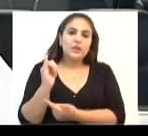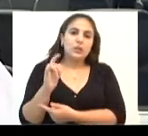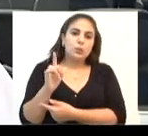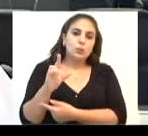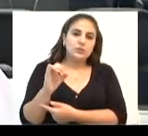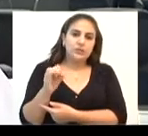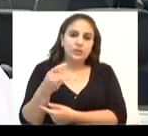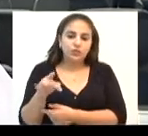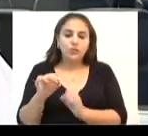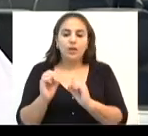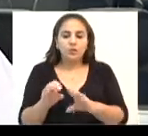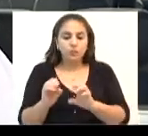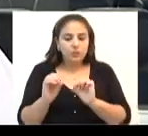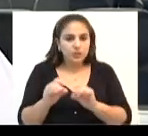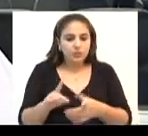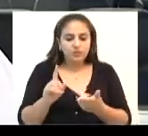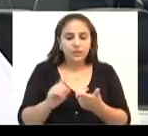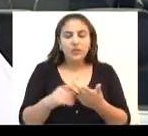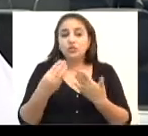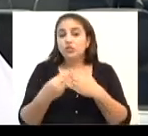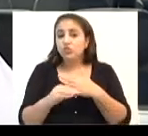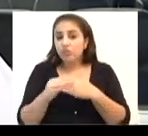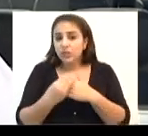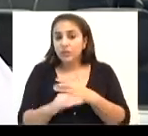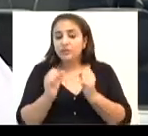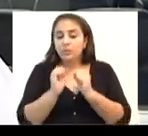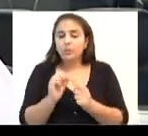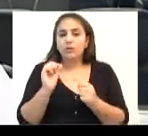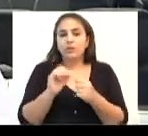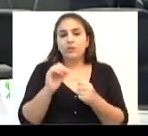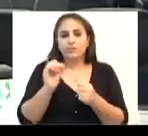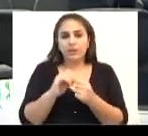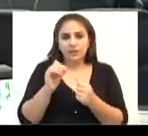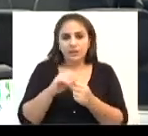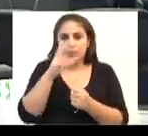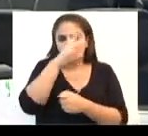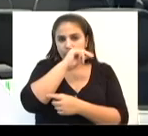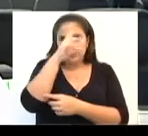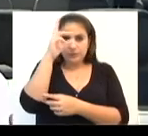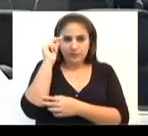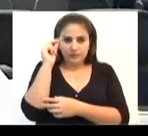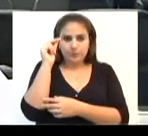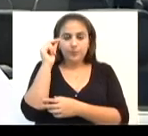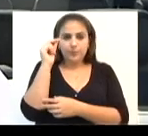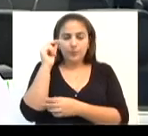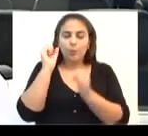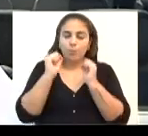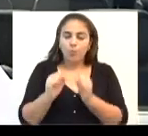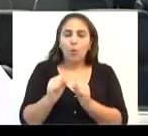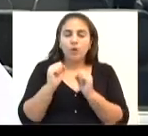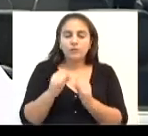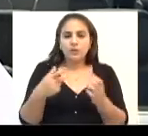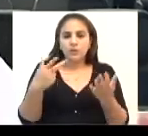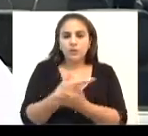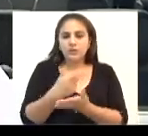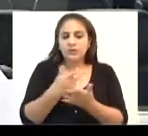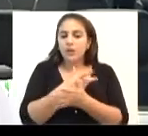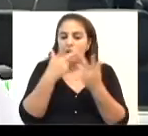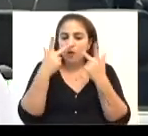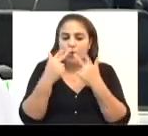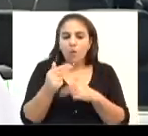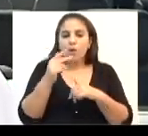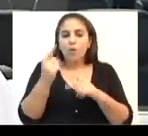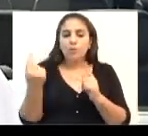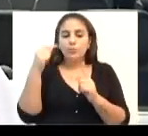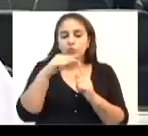elucidativas, educativas, indicações que possam ser feitas ao Executivo possam suprir o mesmo objeto, o mesmo